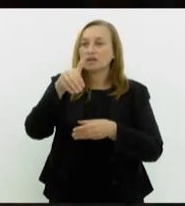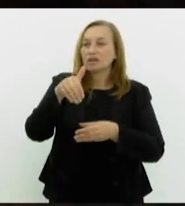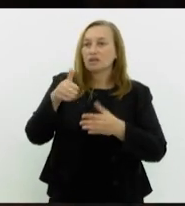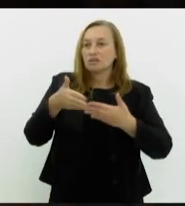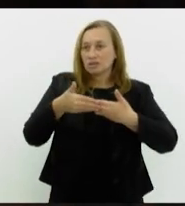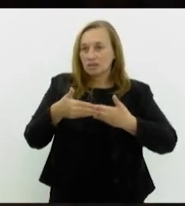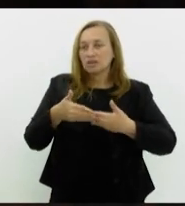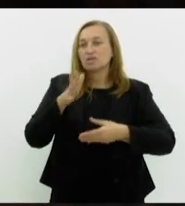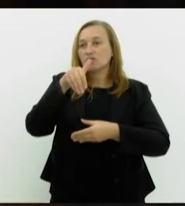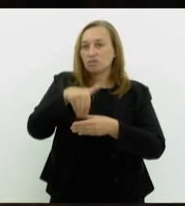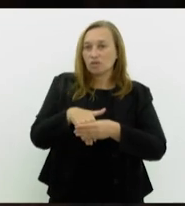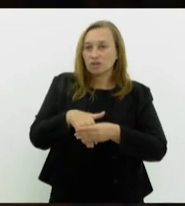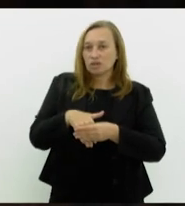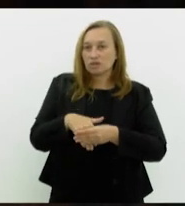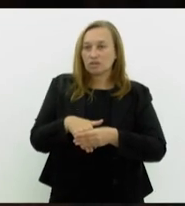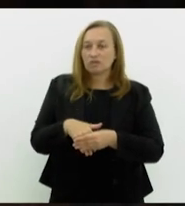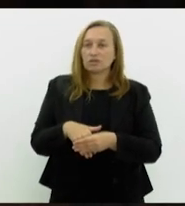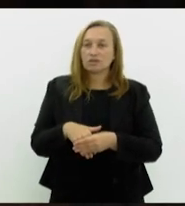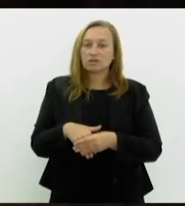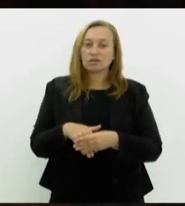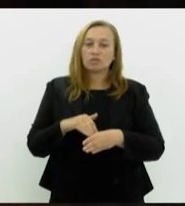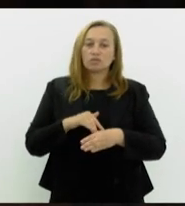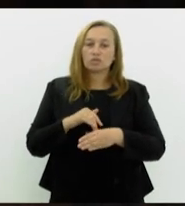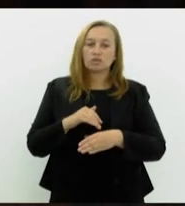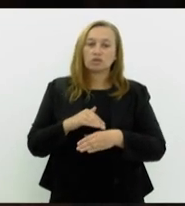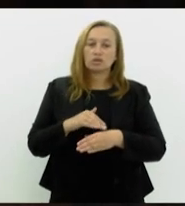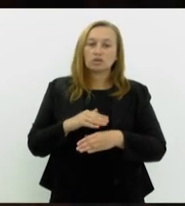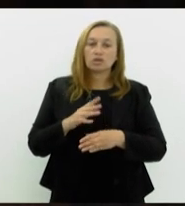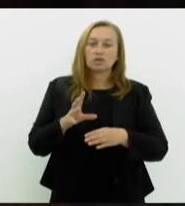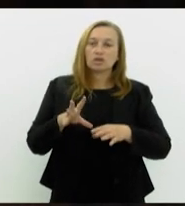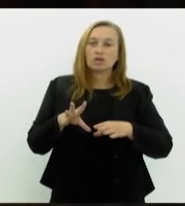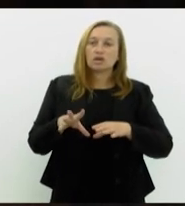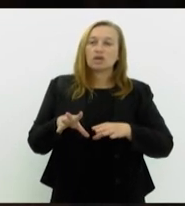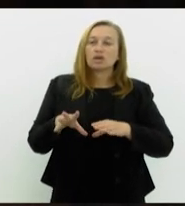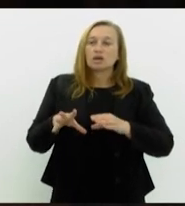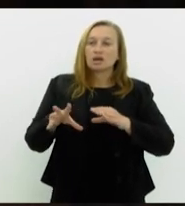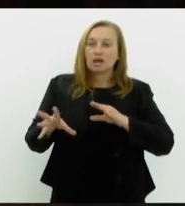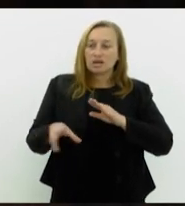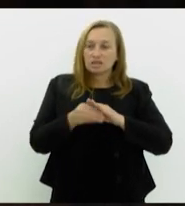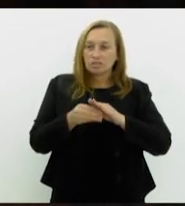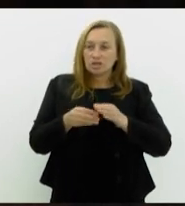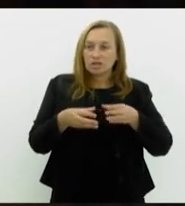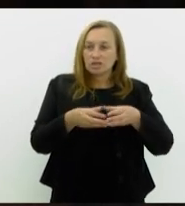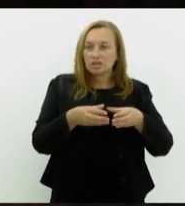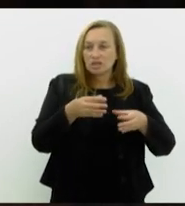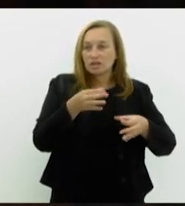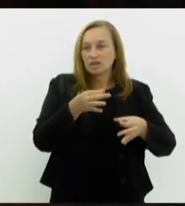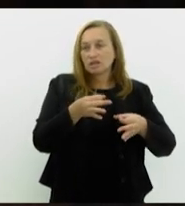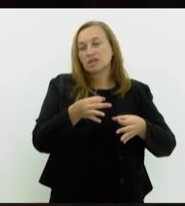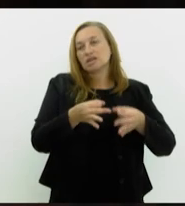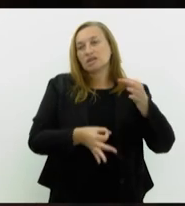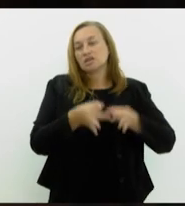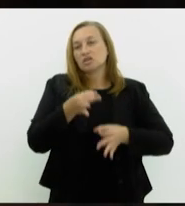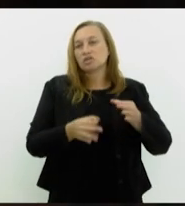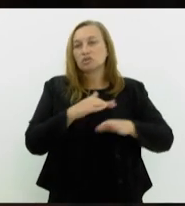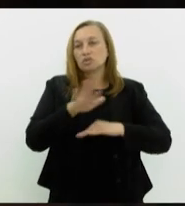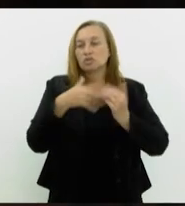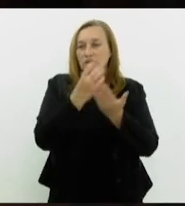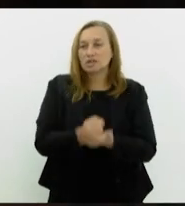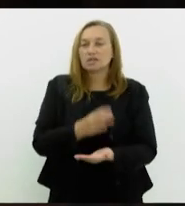encerrada a discussão. Em votação, as emendas da CCJ, os senhores que aprovam permaneçam como